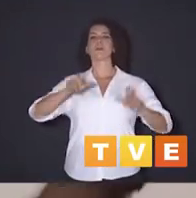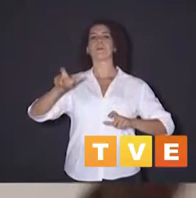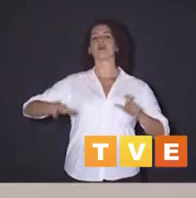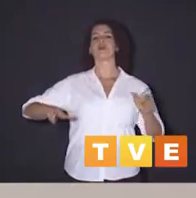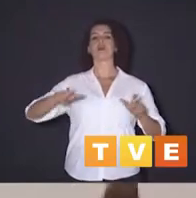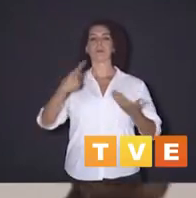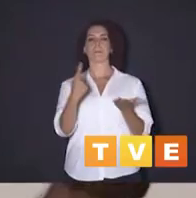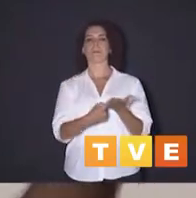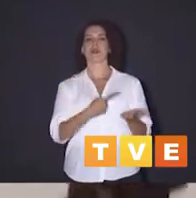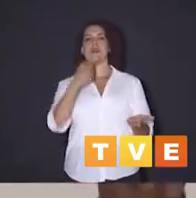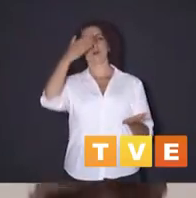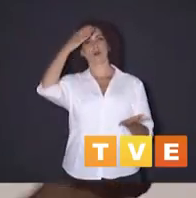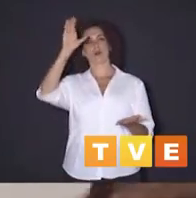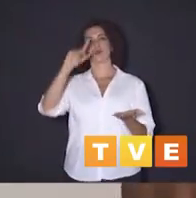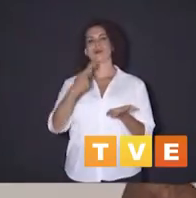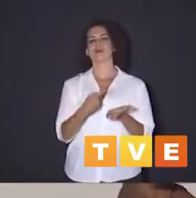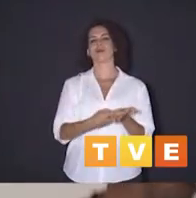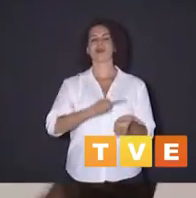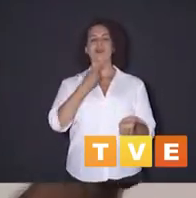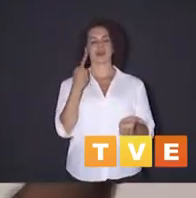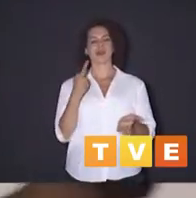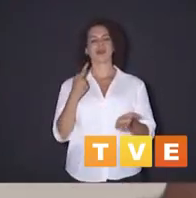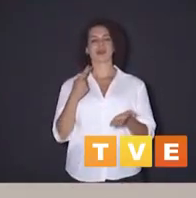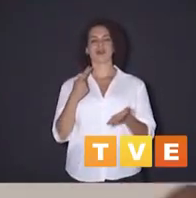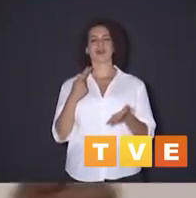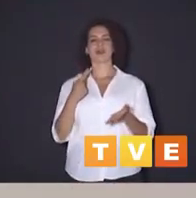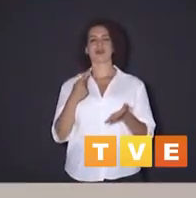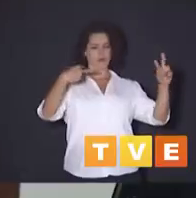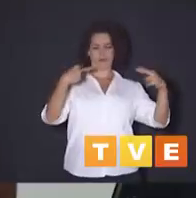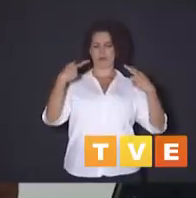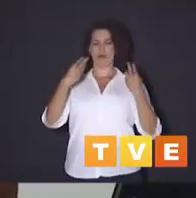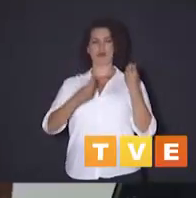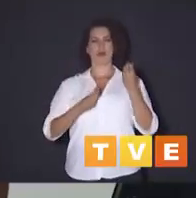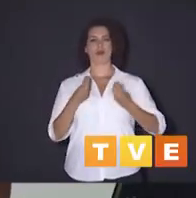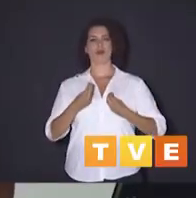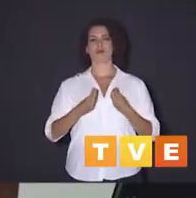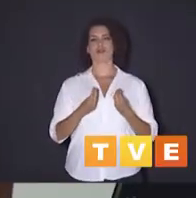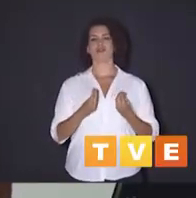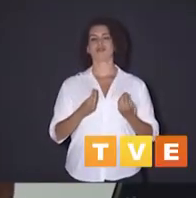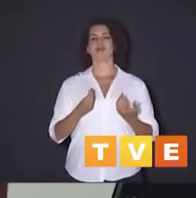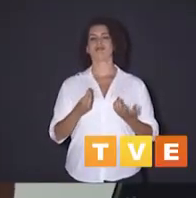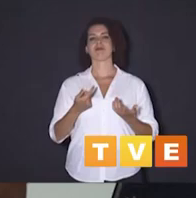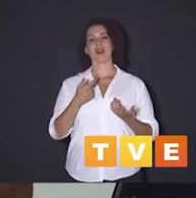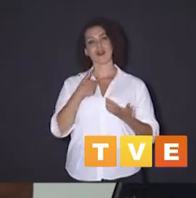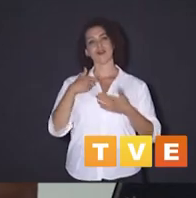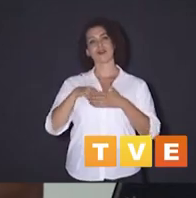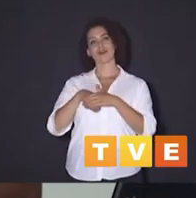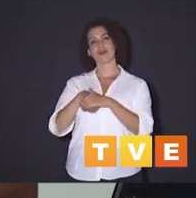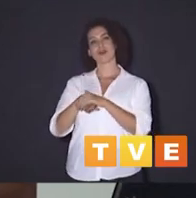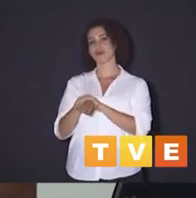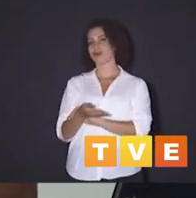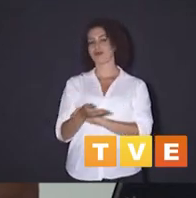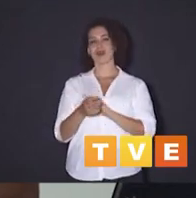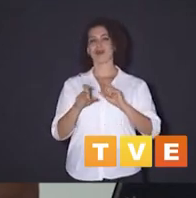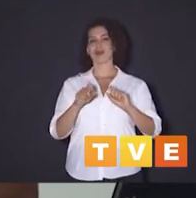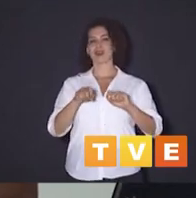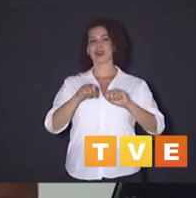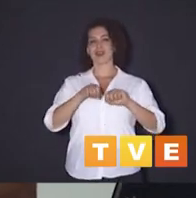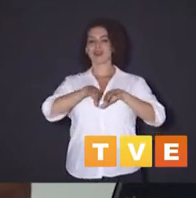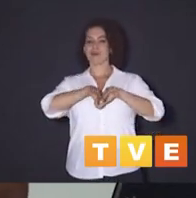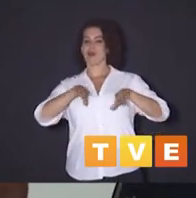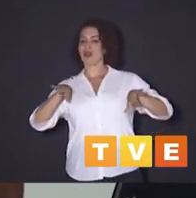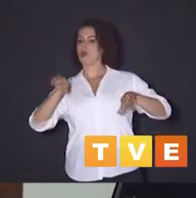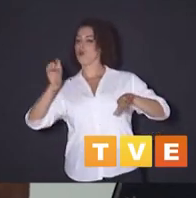pessoas brancas de cultura branca no sentido mesmo de opressão sim eu acabei me habituando a separar aquilo que me é dito